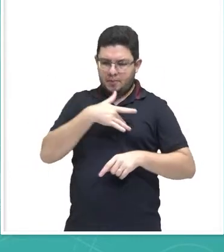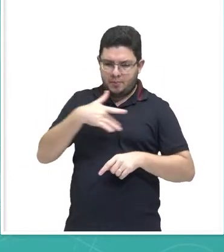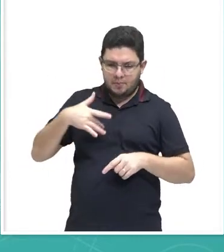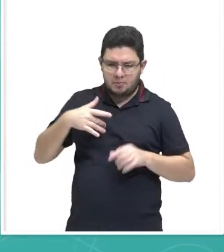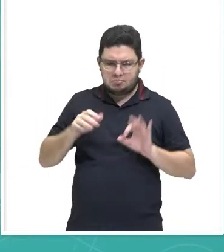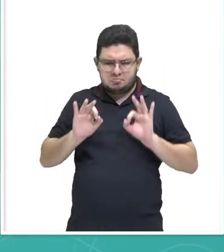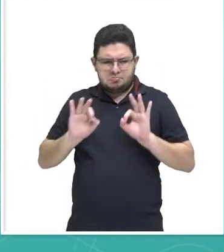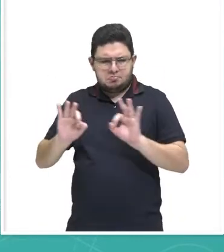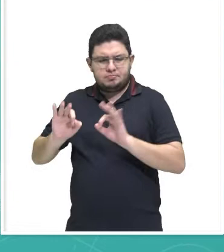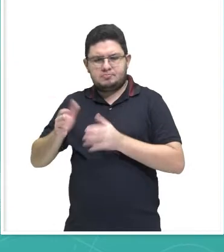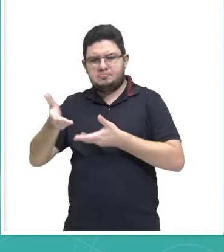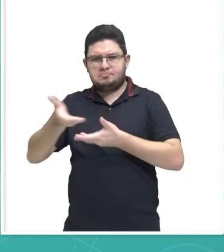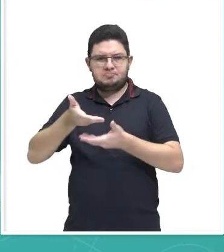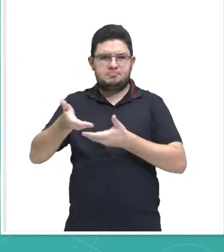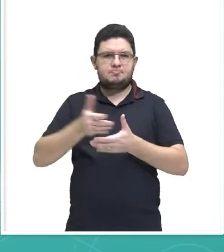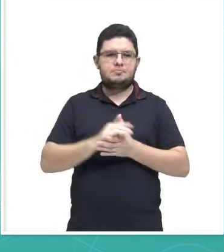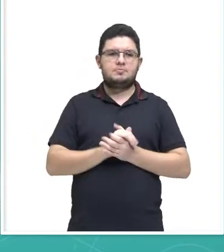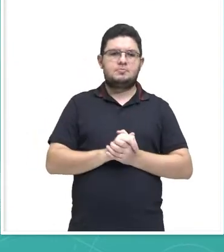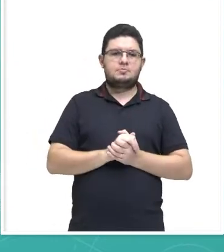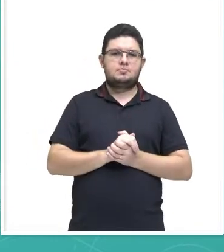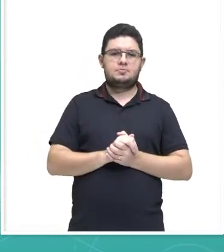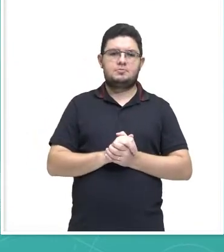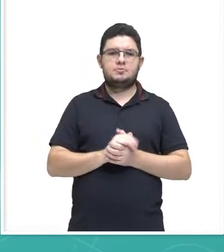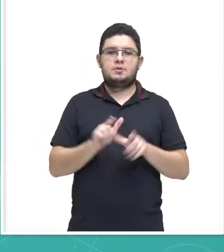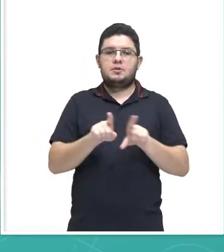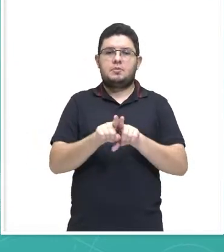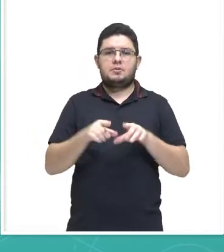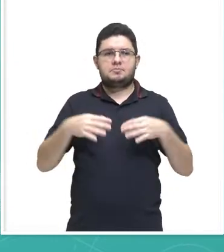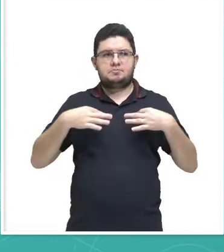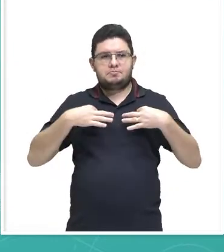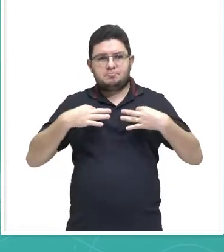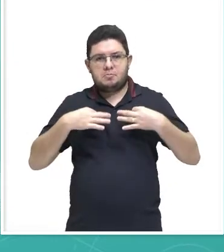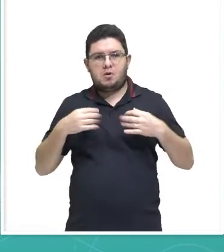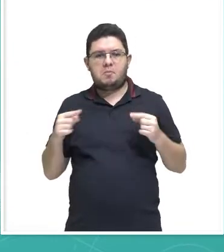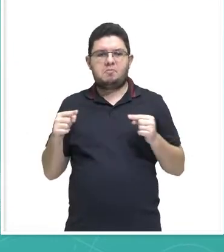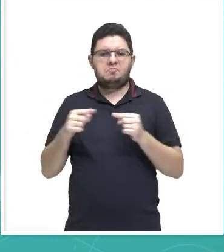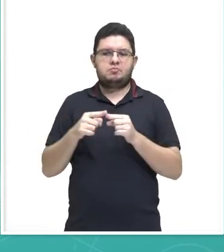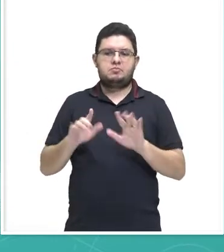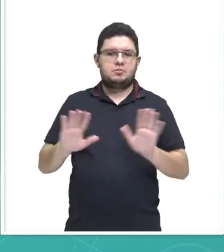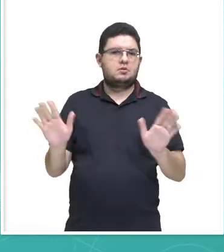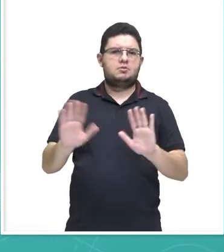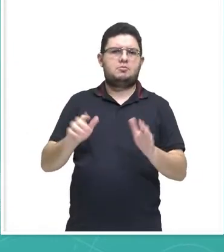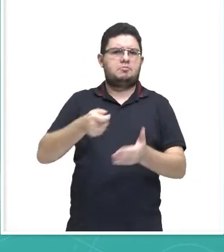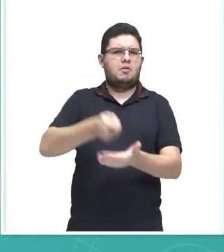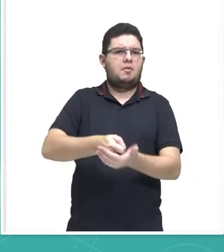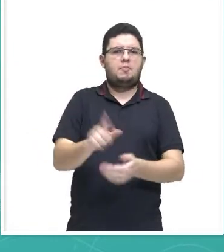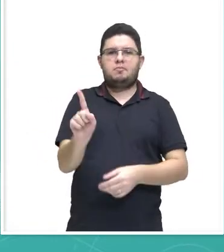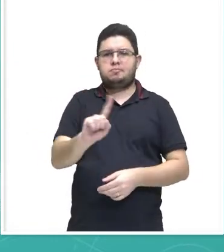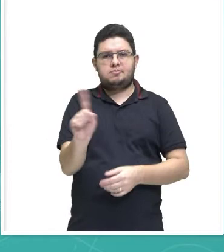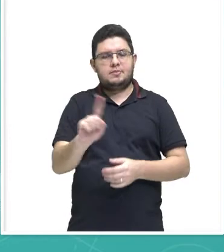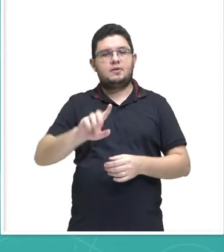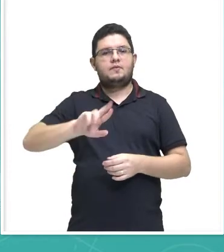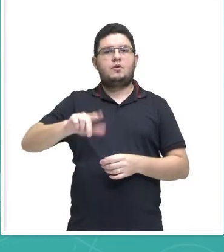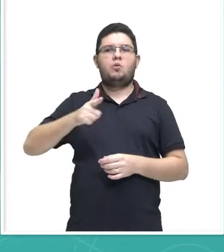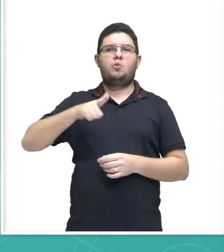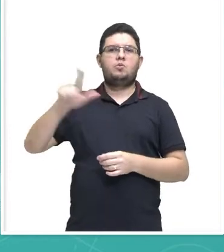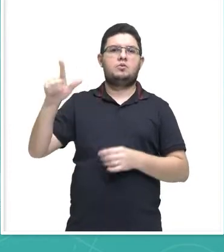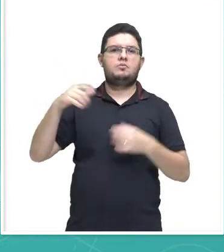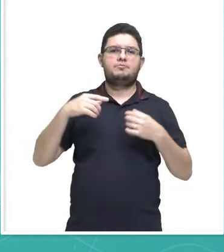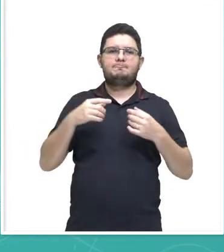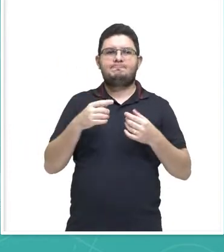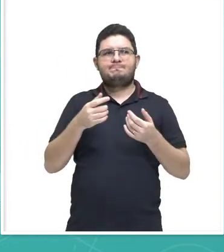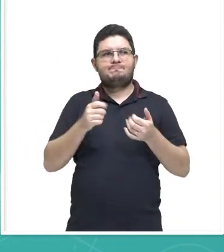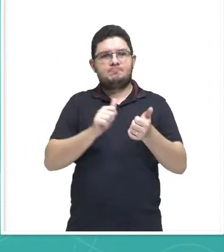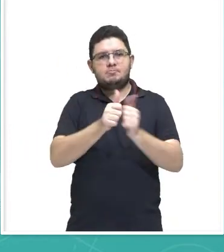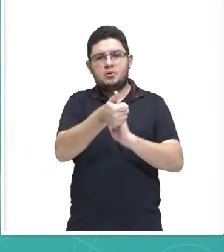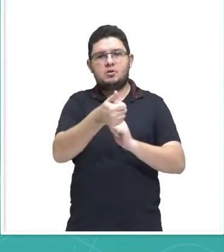característica, não requer vestimenta específica, diferente dos esportes, né? Que normalmente não, todos